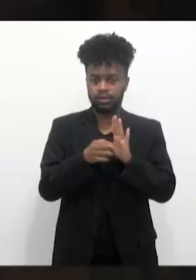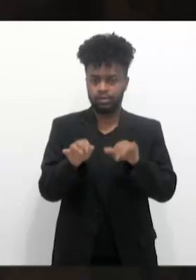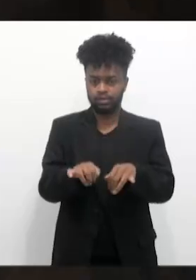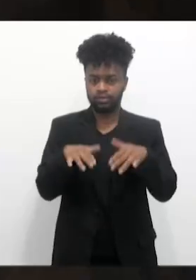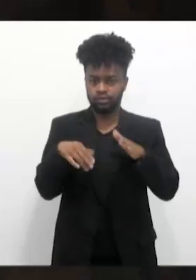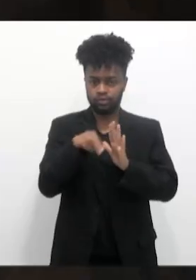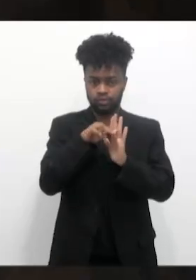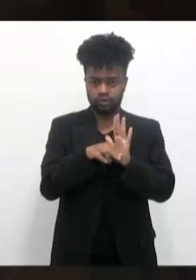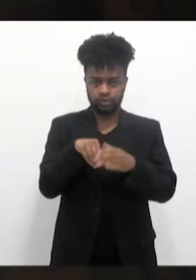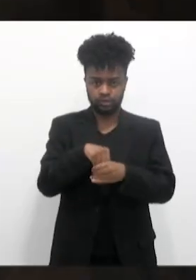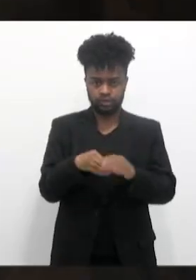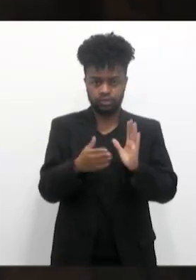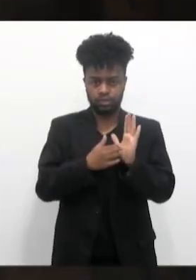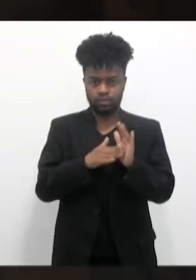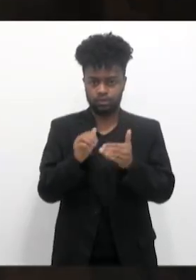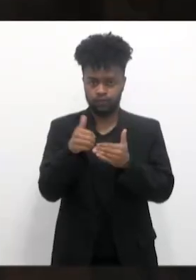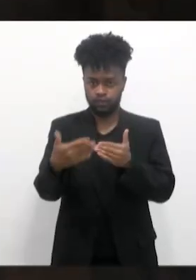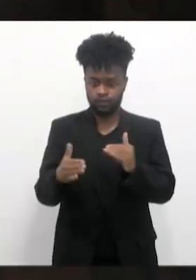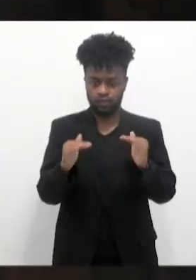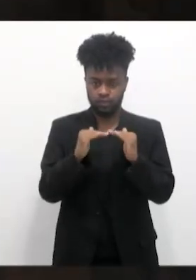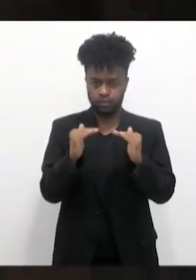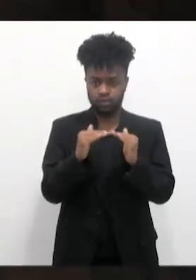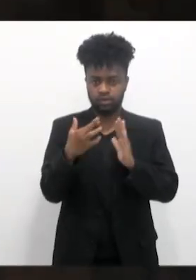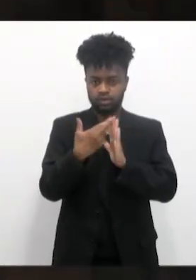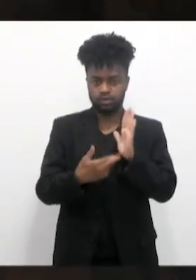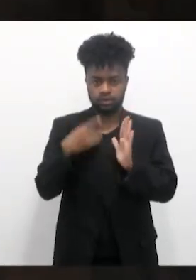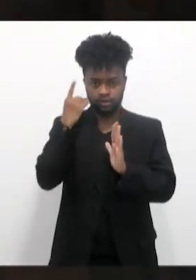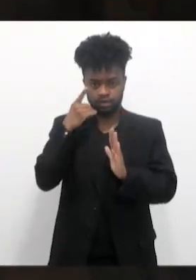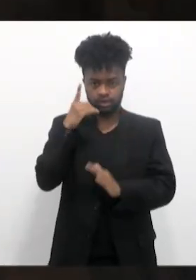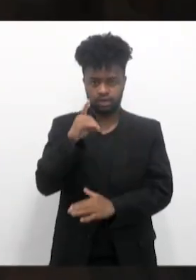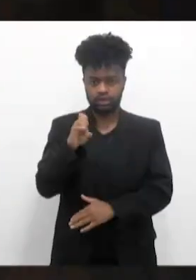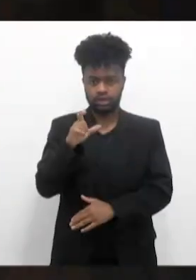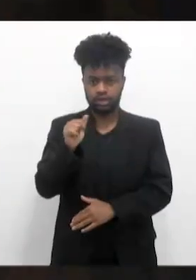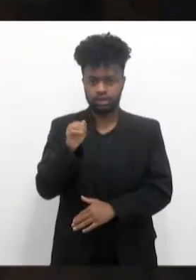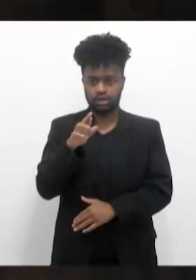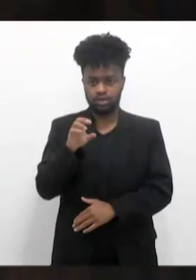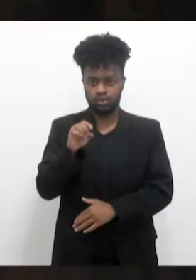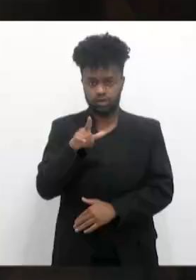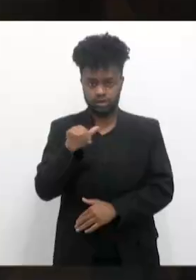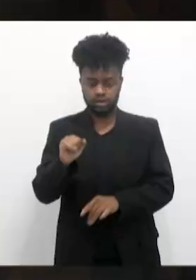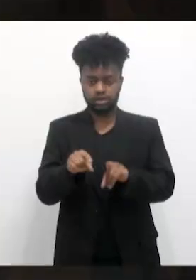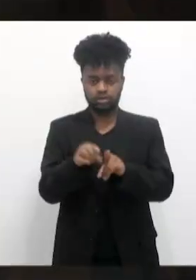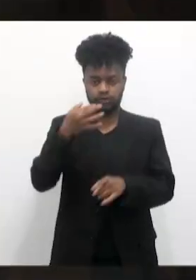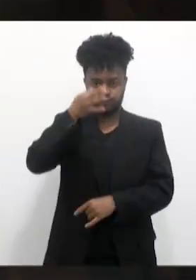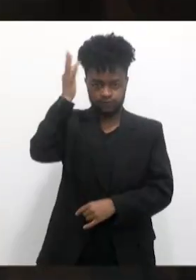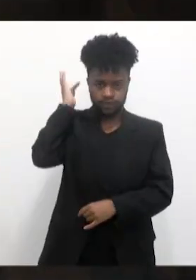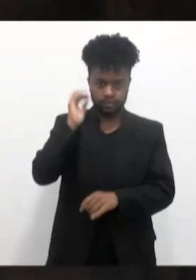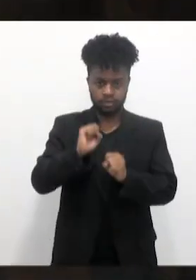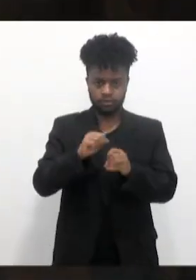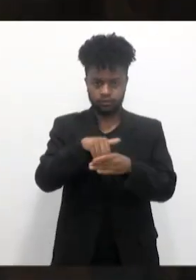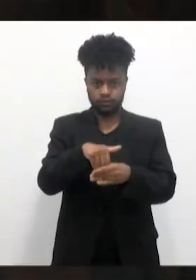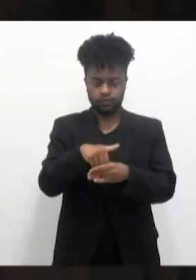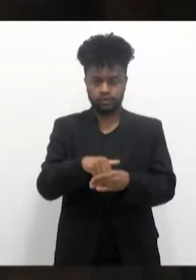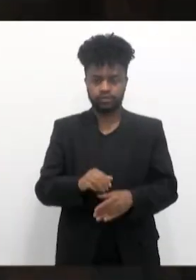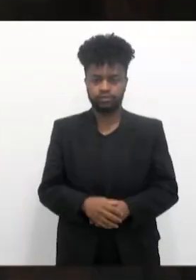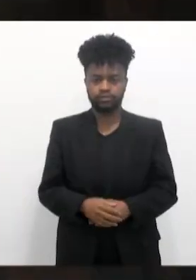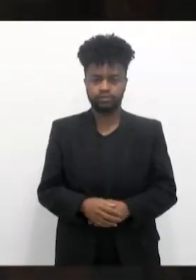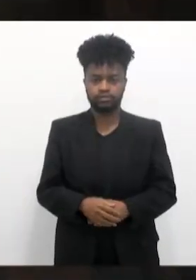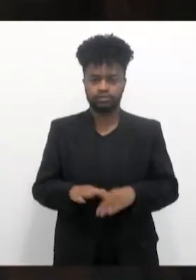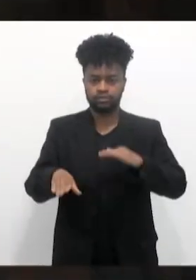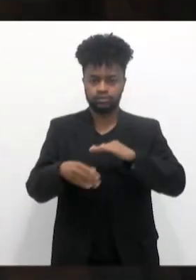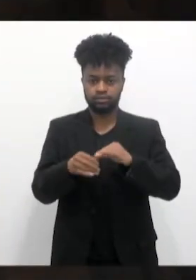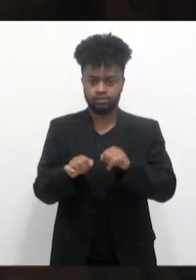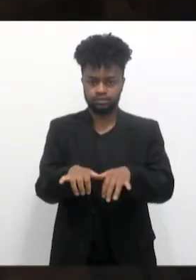Normas Internas e Preposições Externas, favorável. Relatores, deputado Guilherme Delaroli e Fred Pacheco. Em votação, a emenda